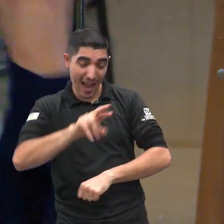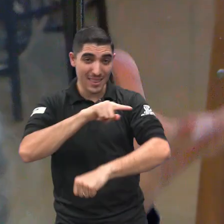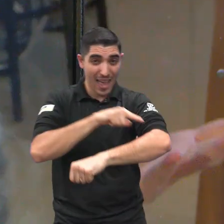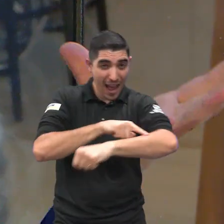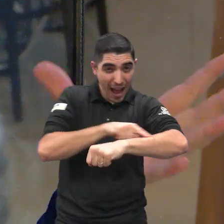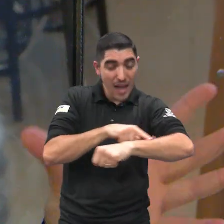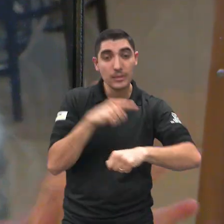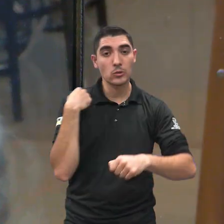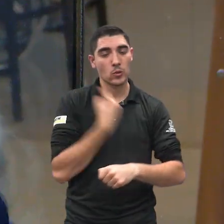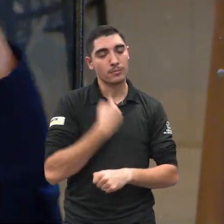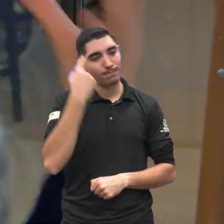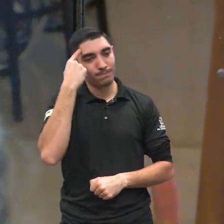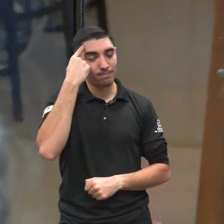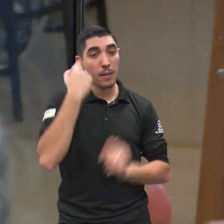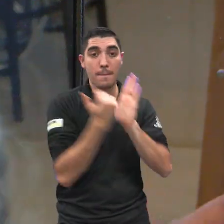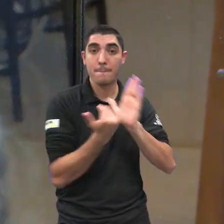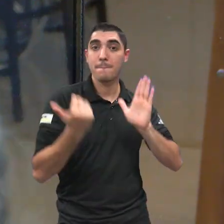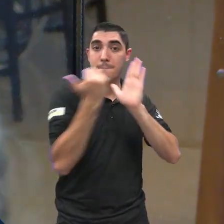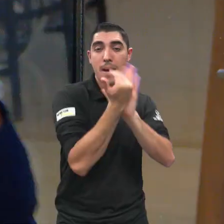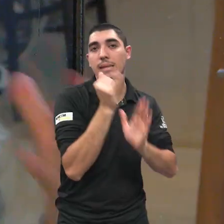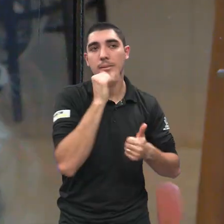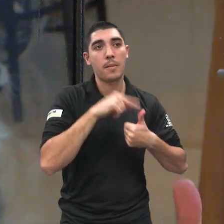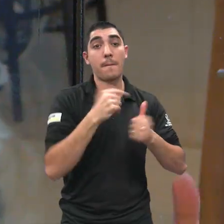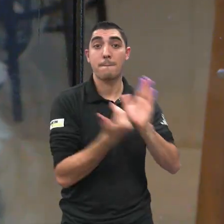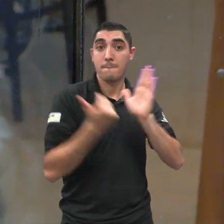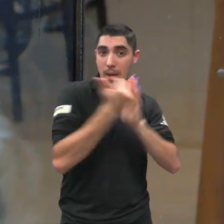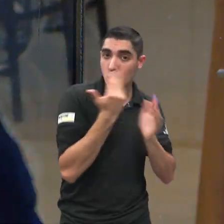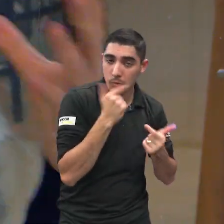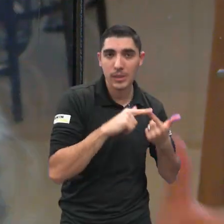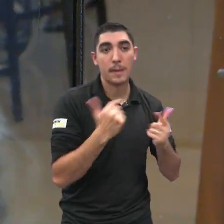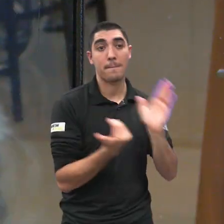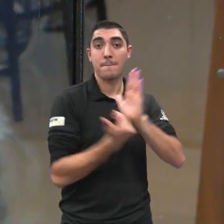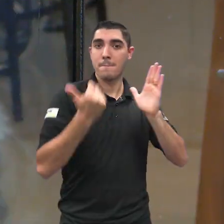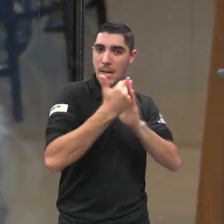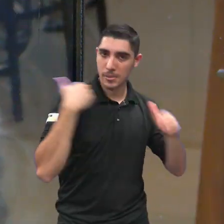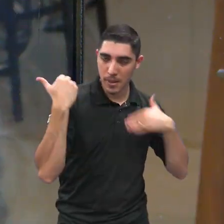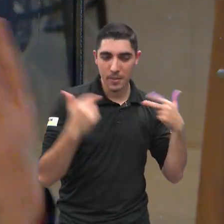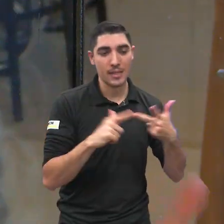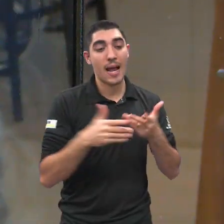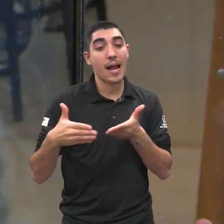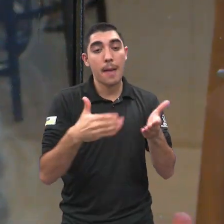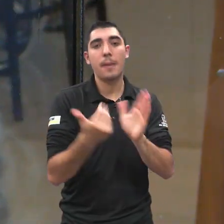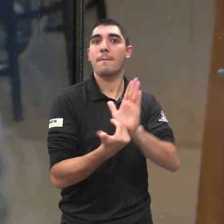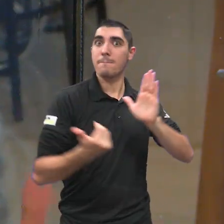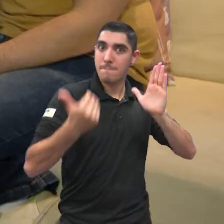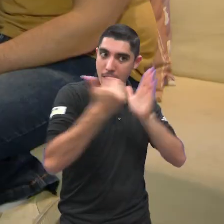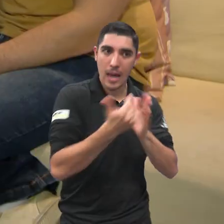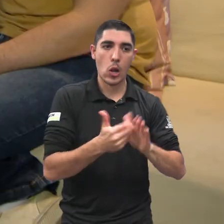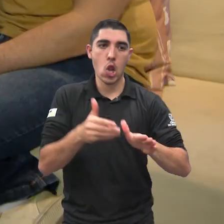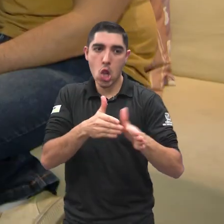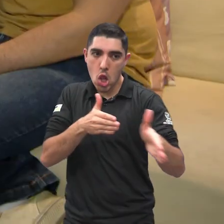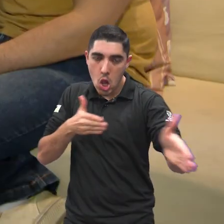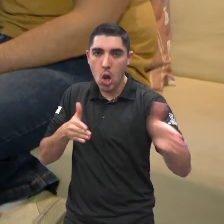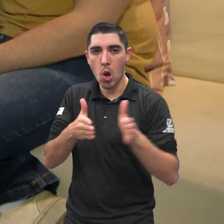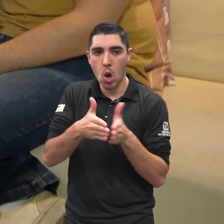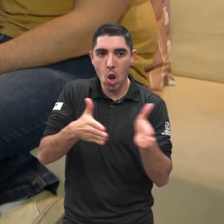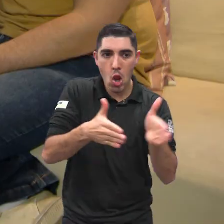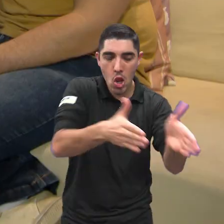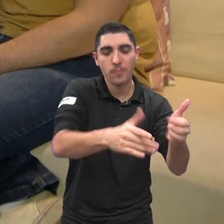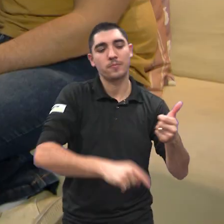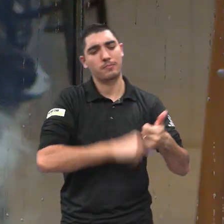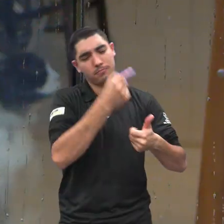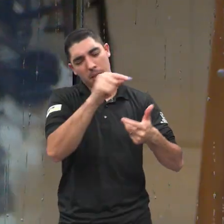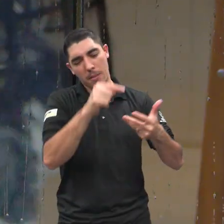em mais. Então, mais ração, mais passeios, caminhos maiores, mais tempo para cuidar. No caso, nas raças grandes